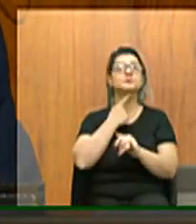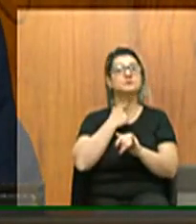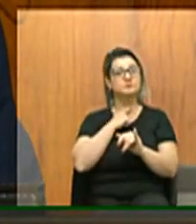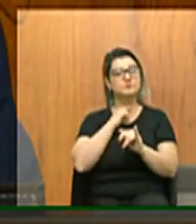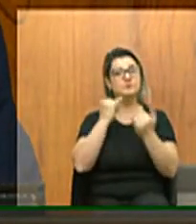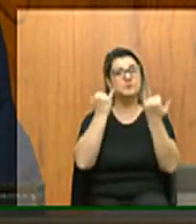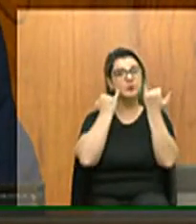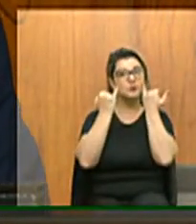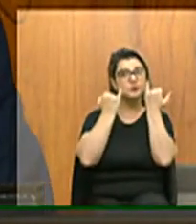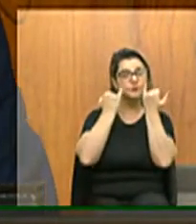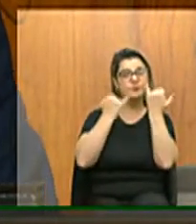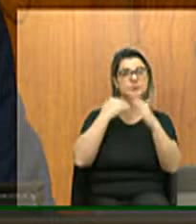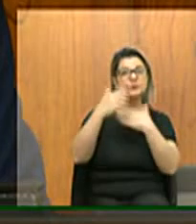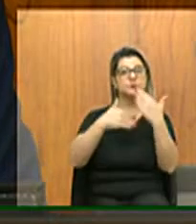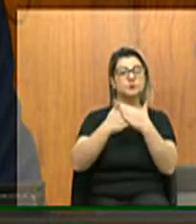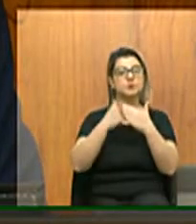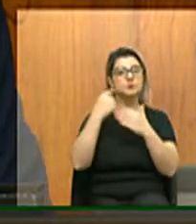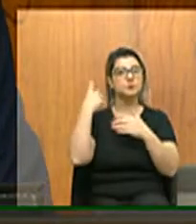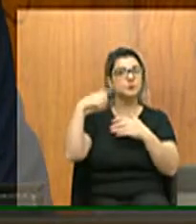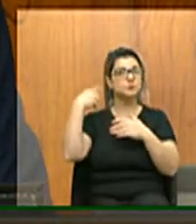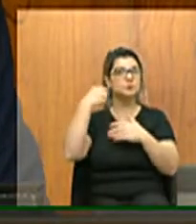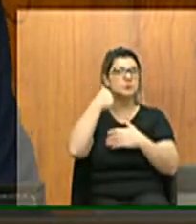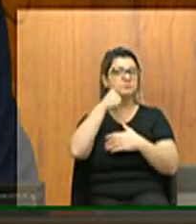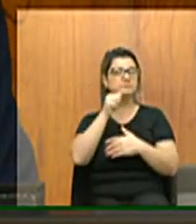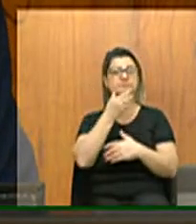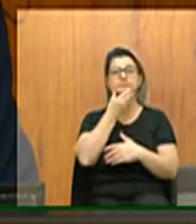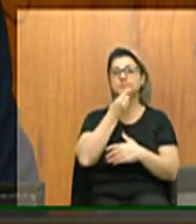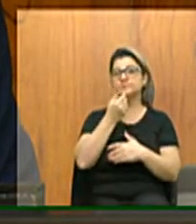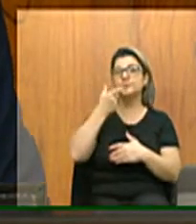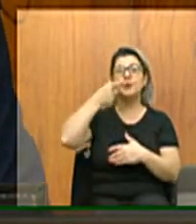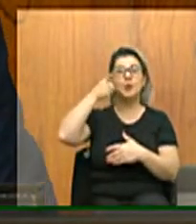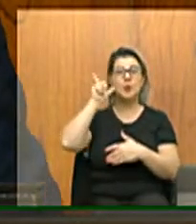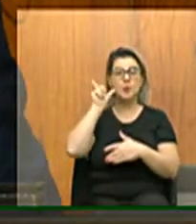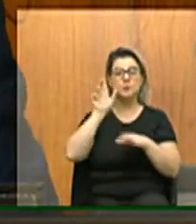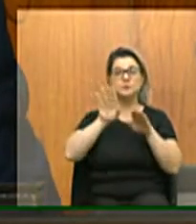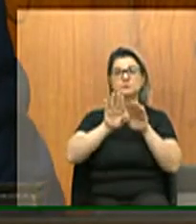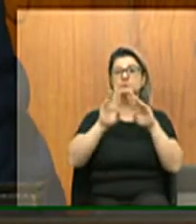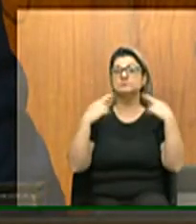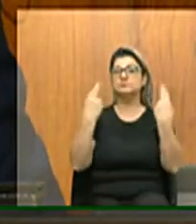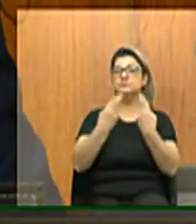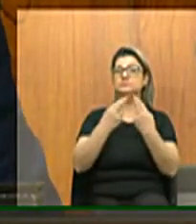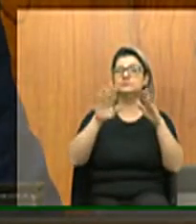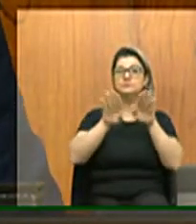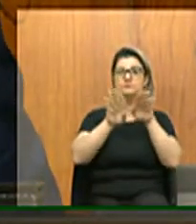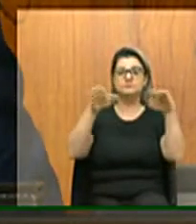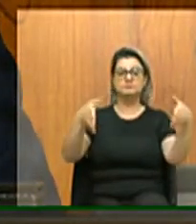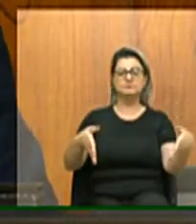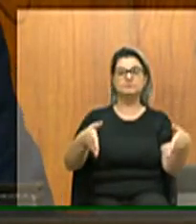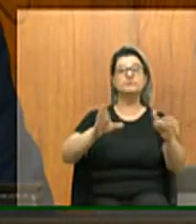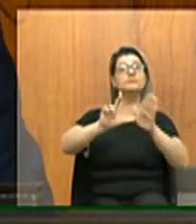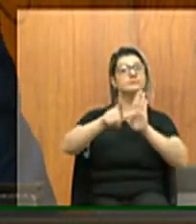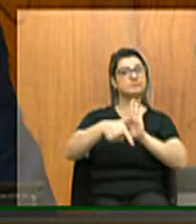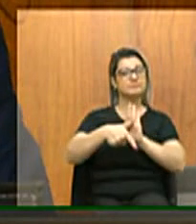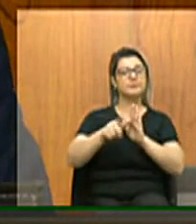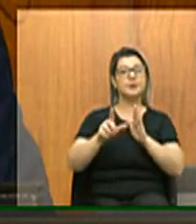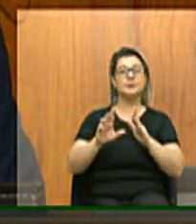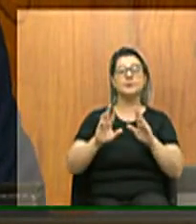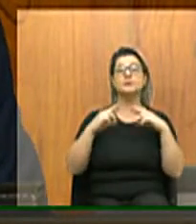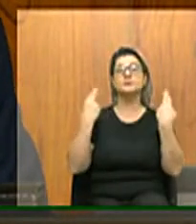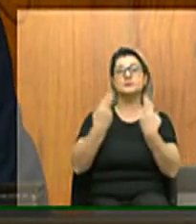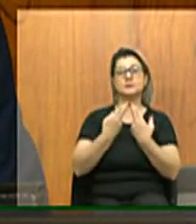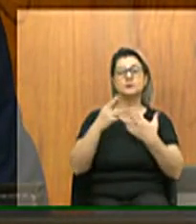os deputados e deputadas que ontem na reunião de mesa e depois na reunião de líderes,